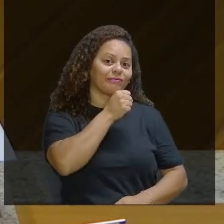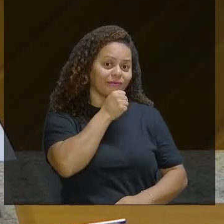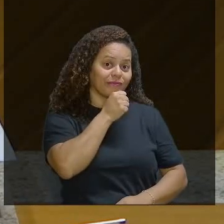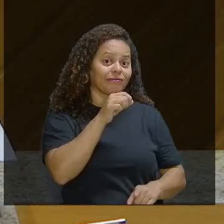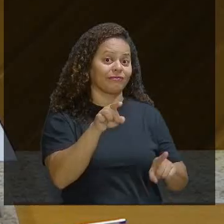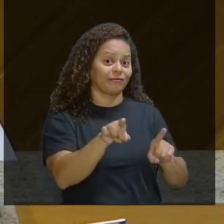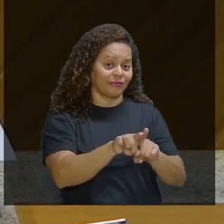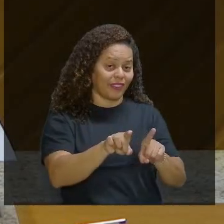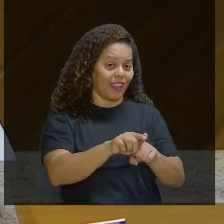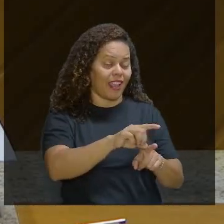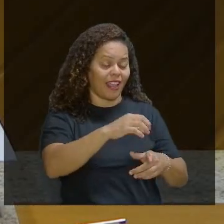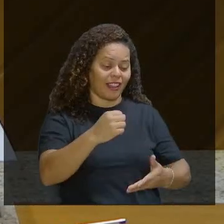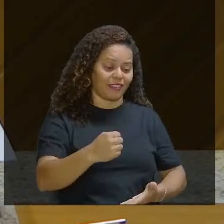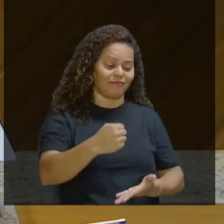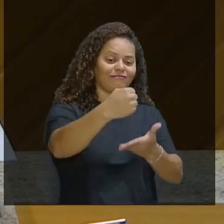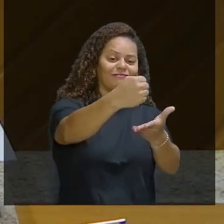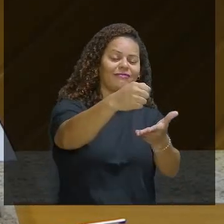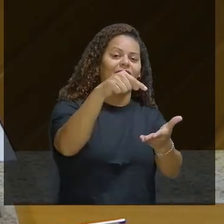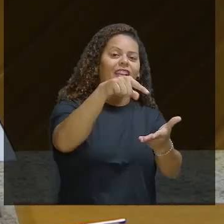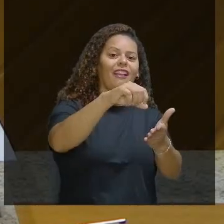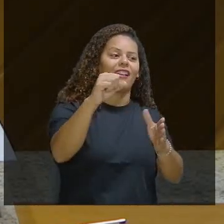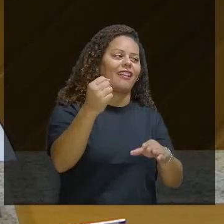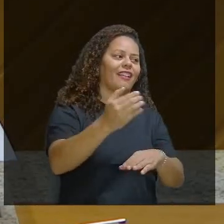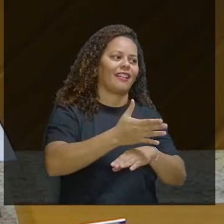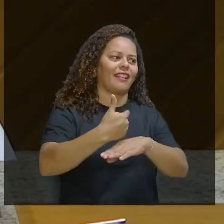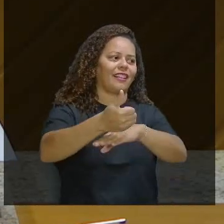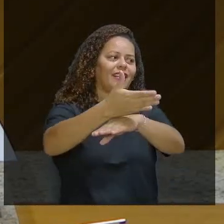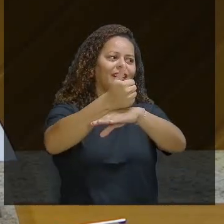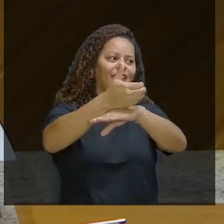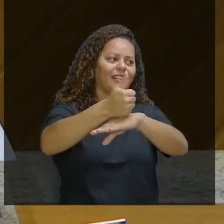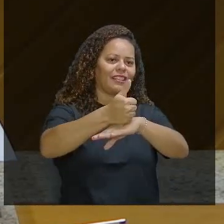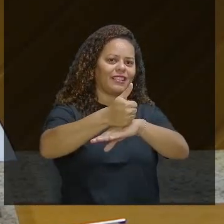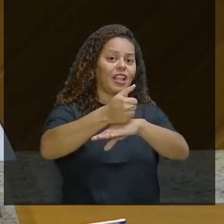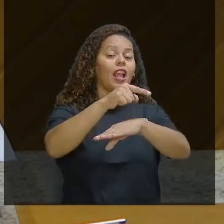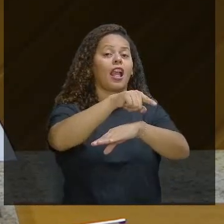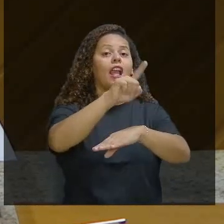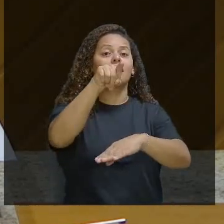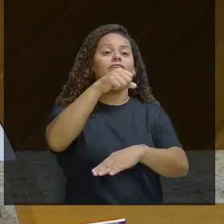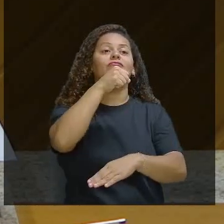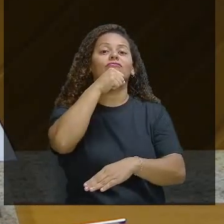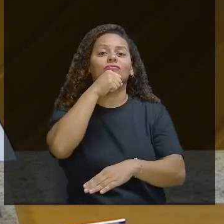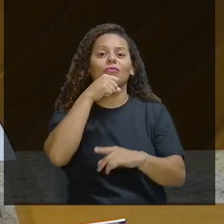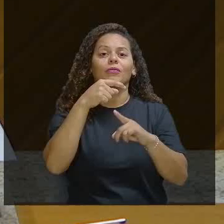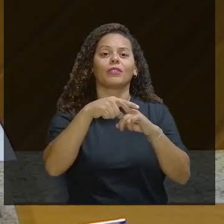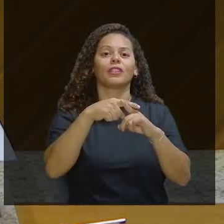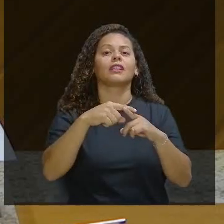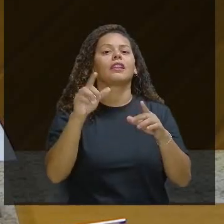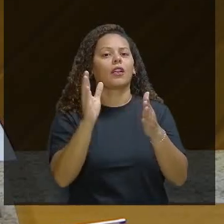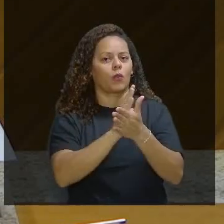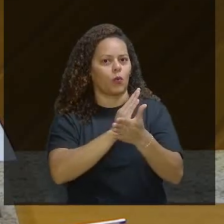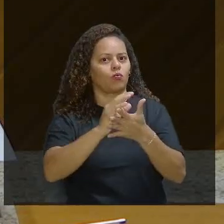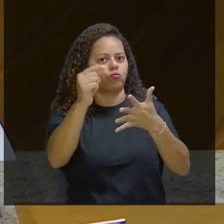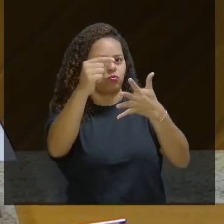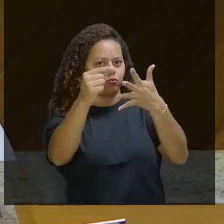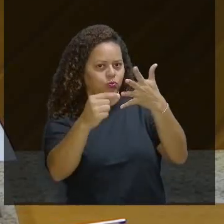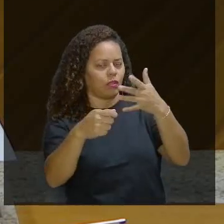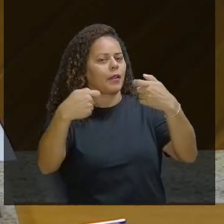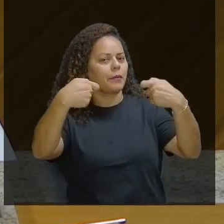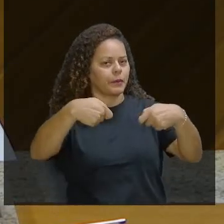pessoa receberá o título de embaixadora da pessoa idosa e terá como atribuições: